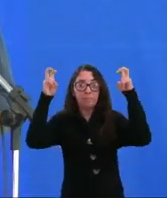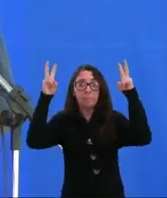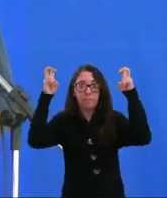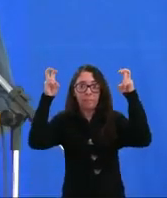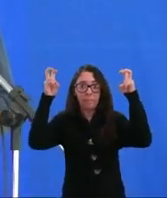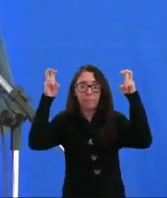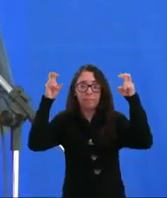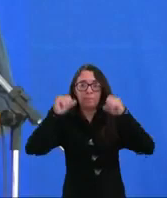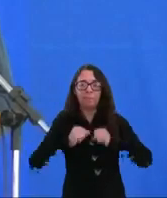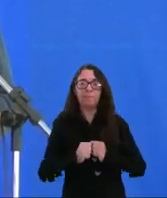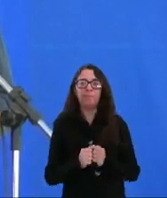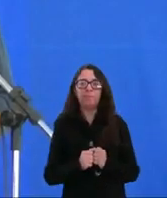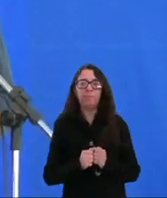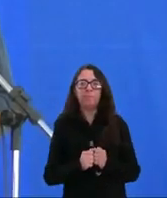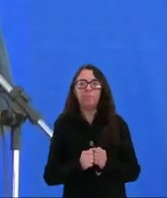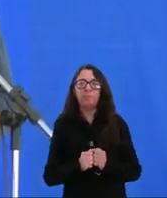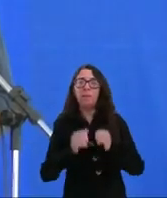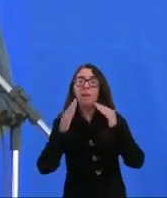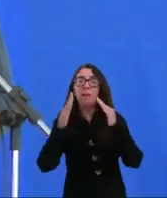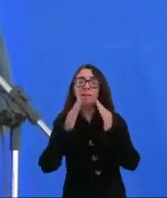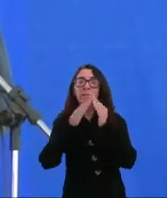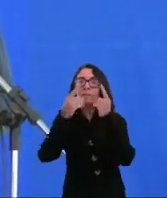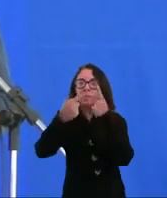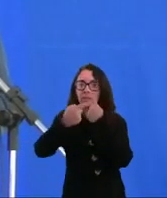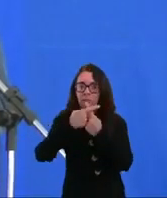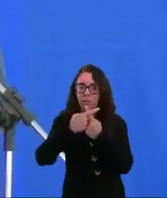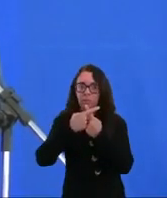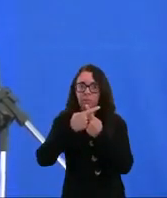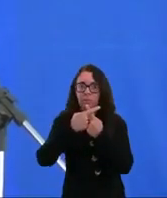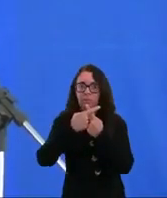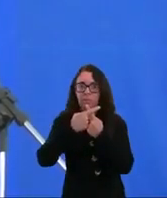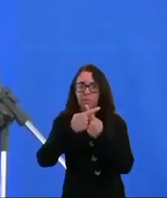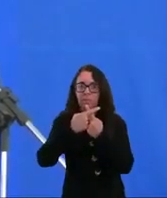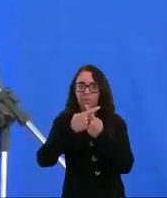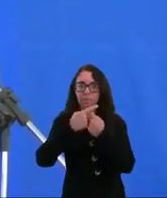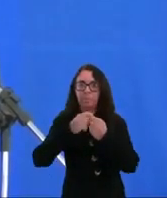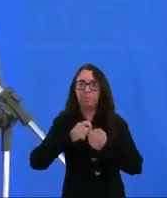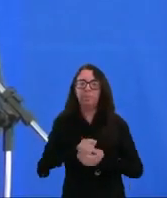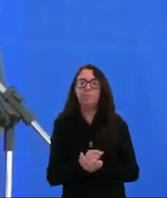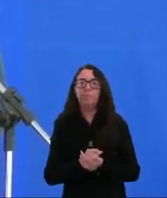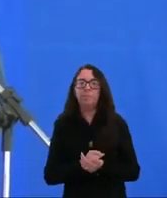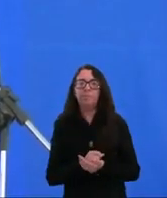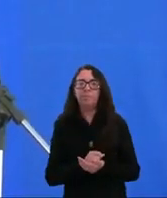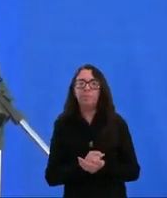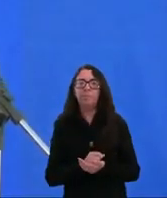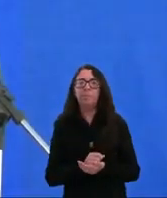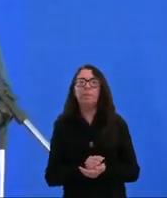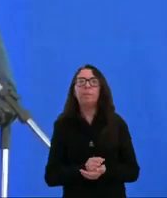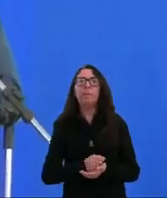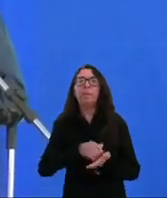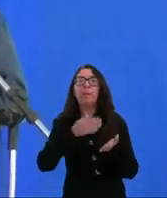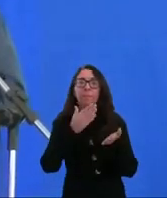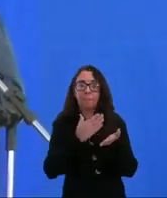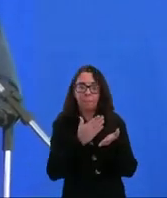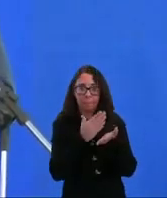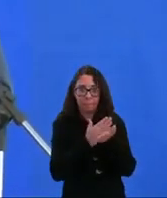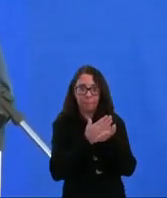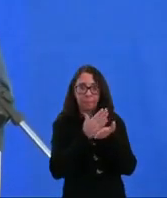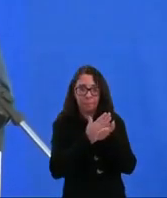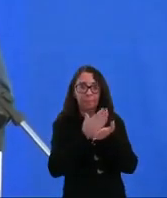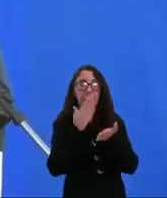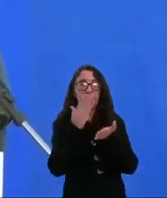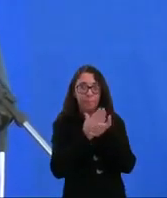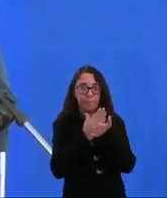nessa aula e numa próxima aula, ok? Que nós não sabemos ainda quando será a próxima nossa aula,